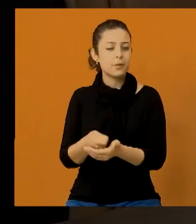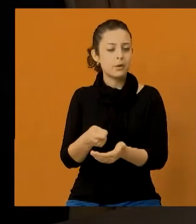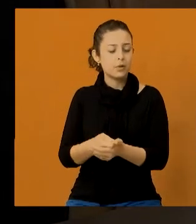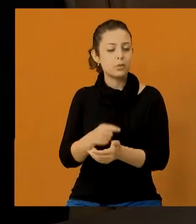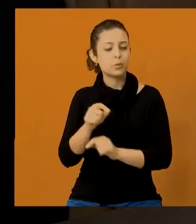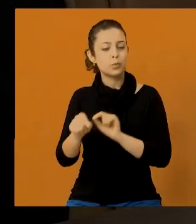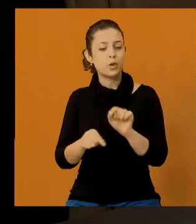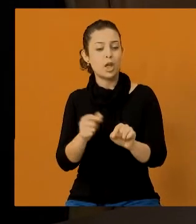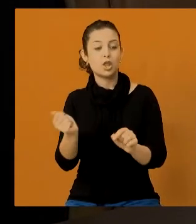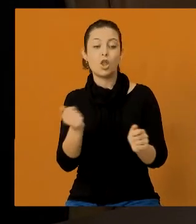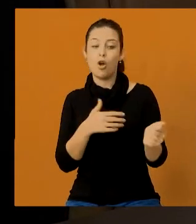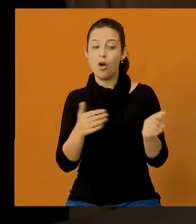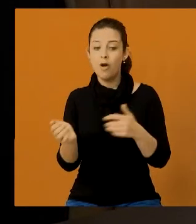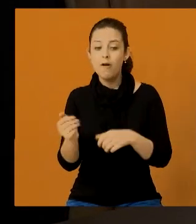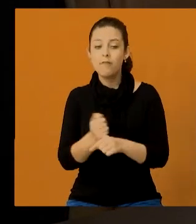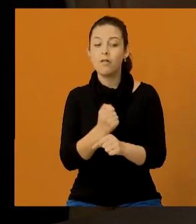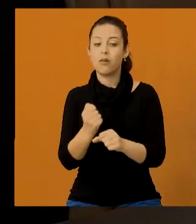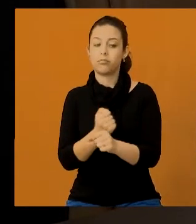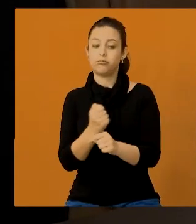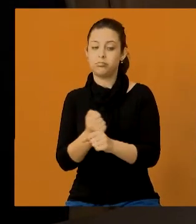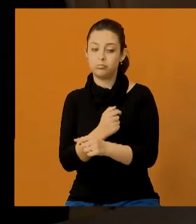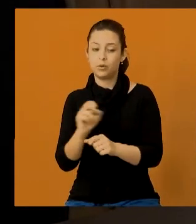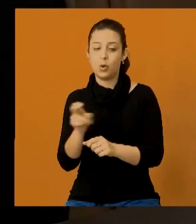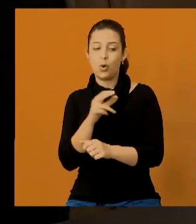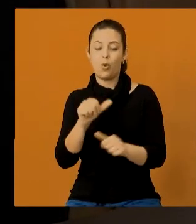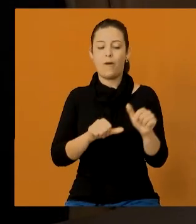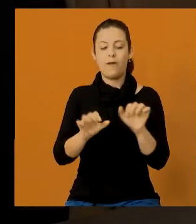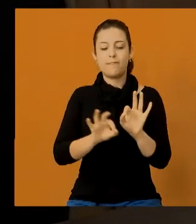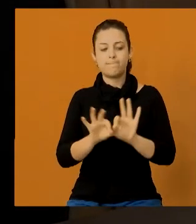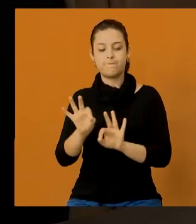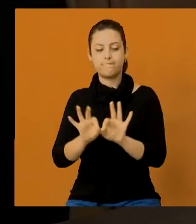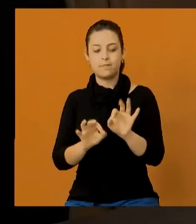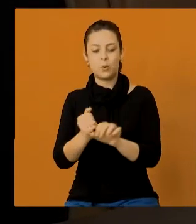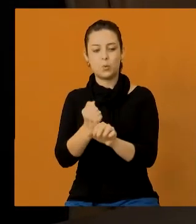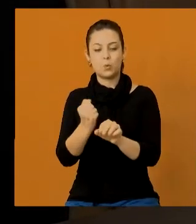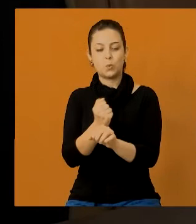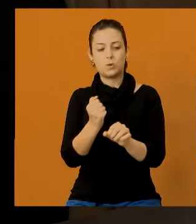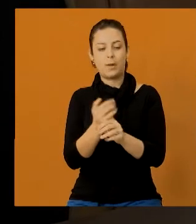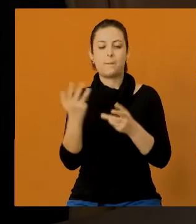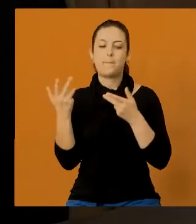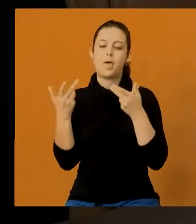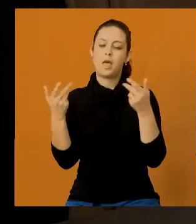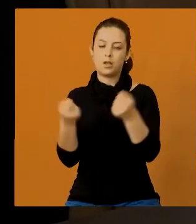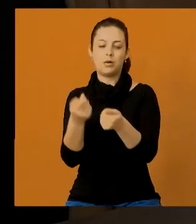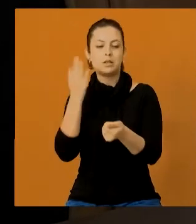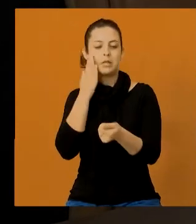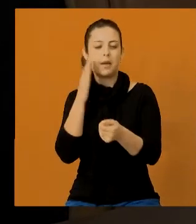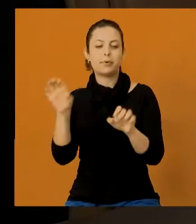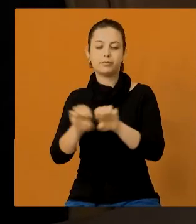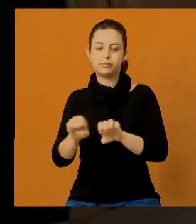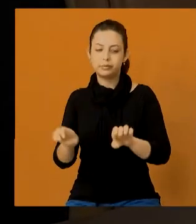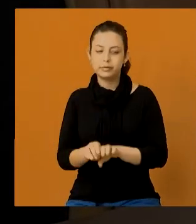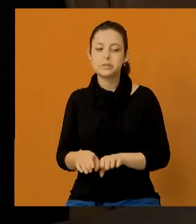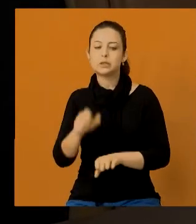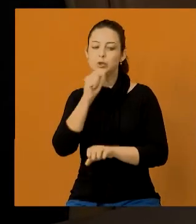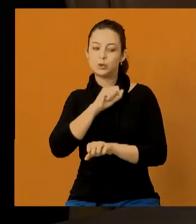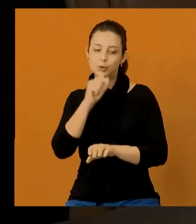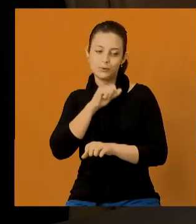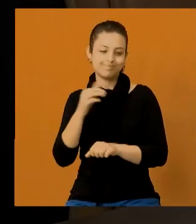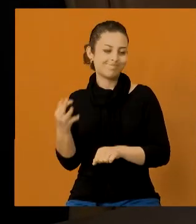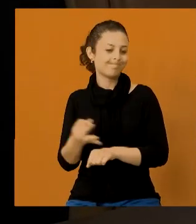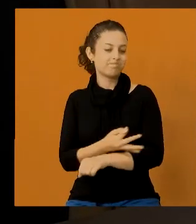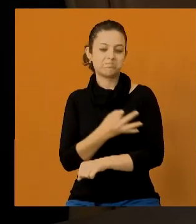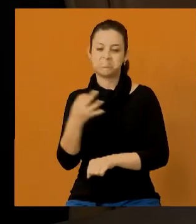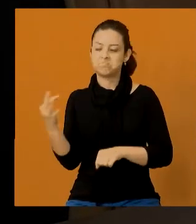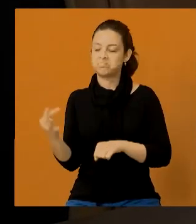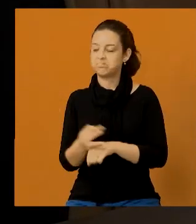claro, as novas construções, ou reforma que veio a acontecer. Então, melhor ainda, porque a gente sabe que a estrutura dos prédios antigos, elas